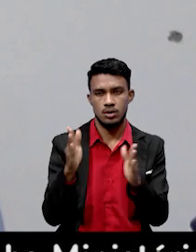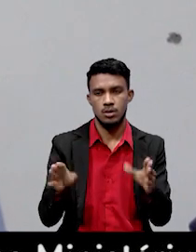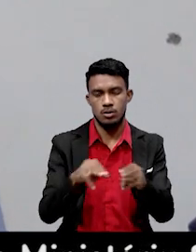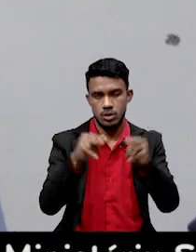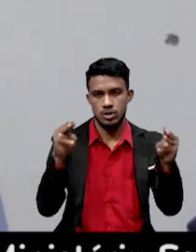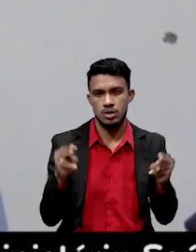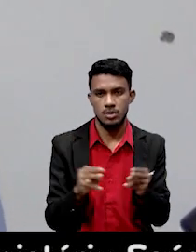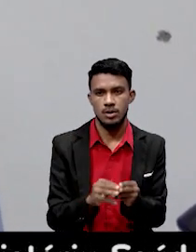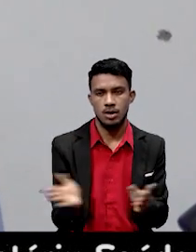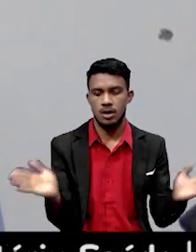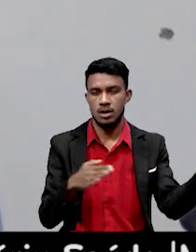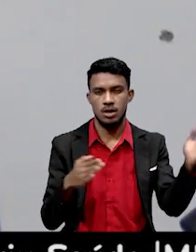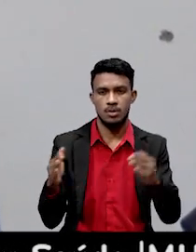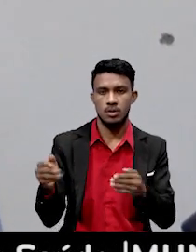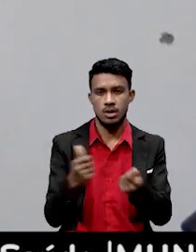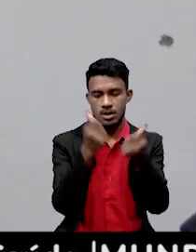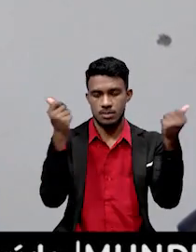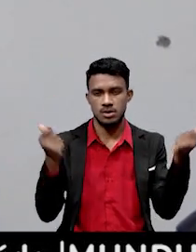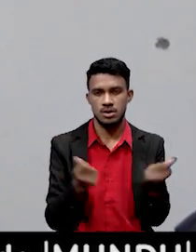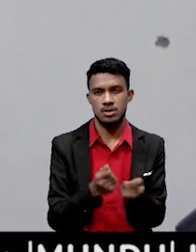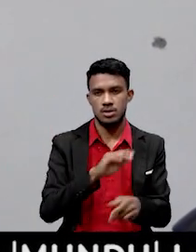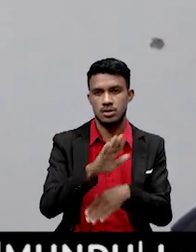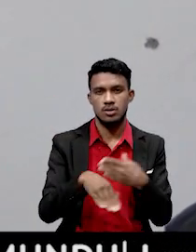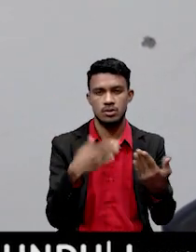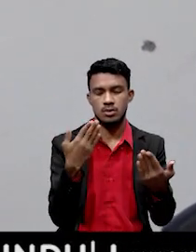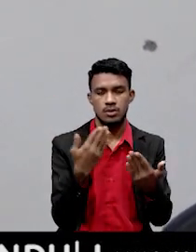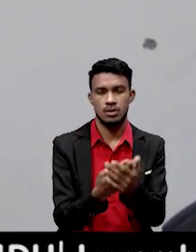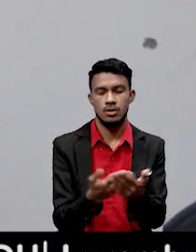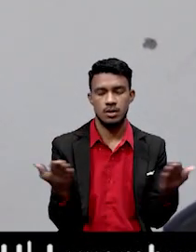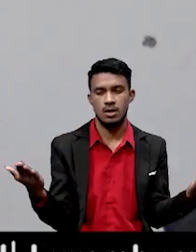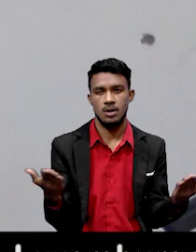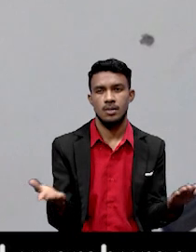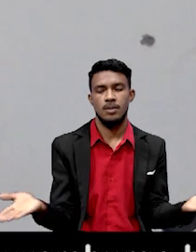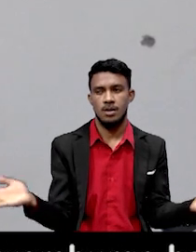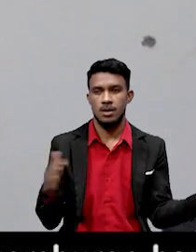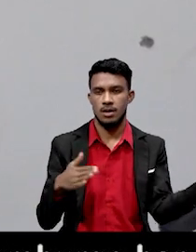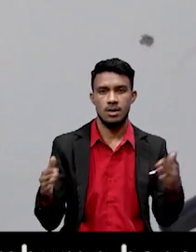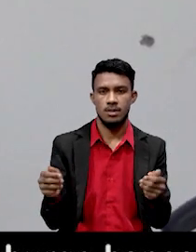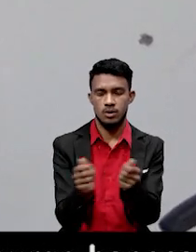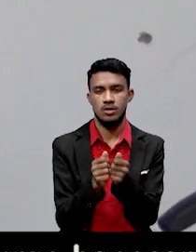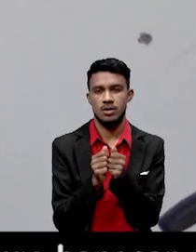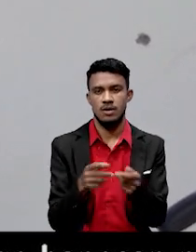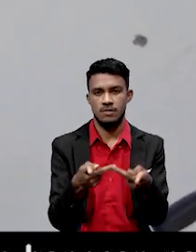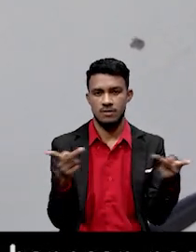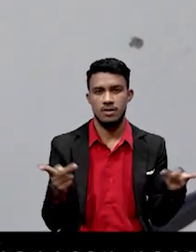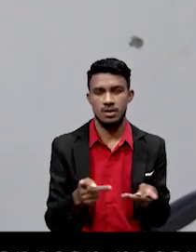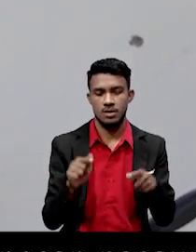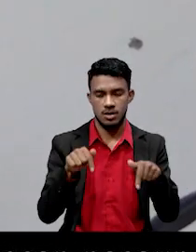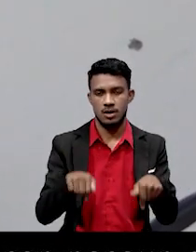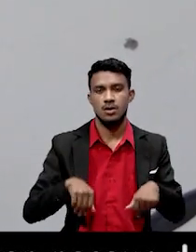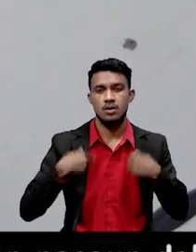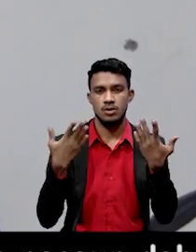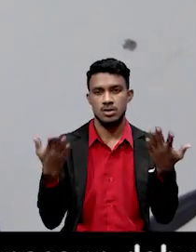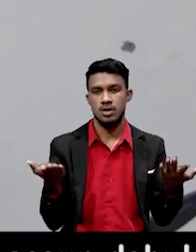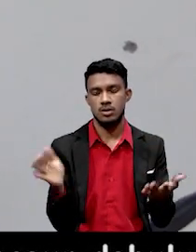arte marciais, outro arte marciais que tu, deve o concentrar a fatia, né, o insa, a tu prevenir